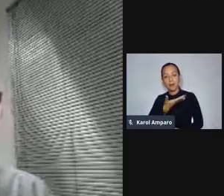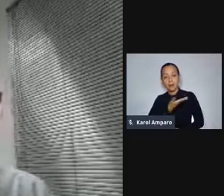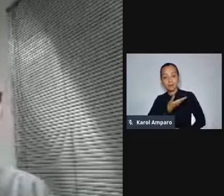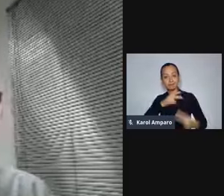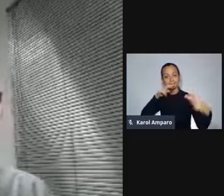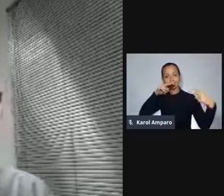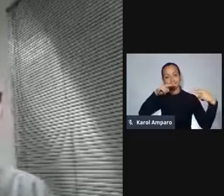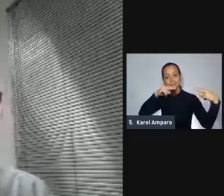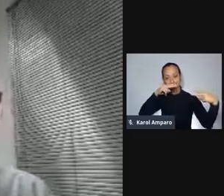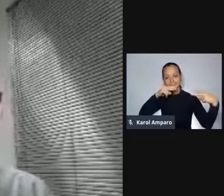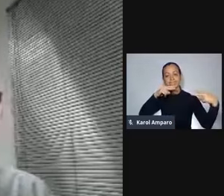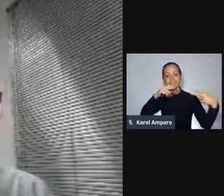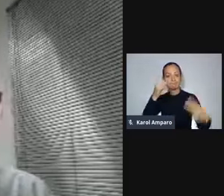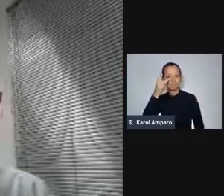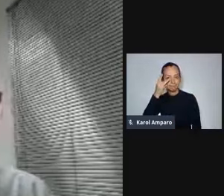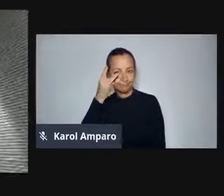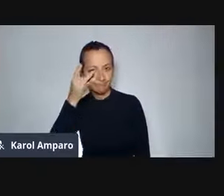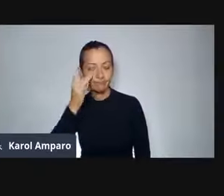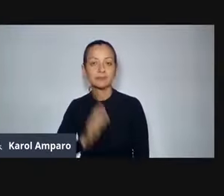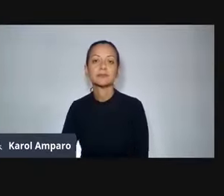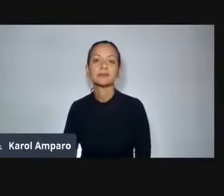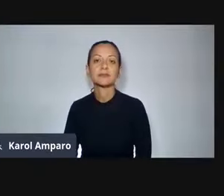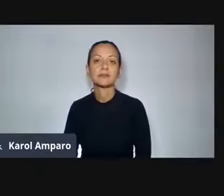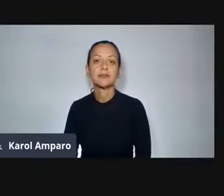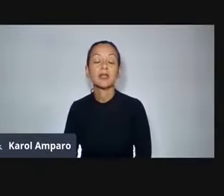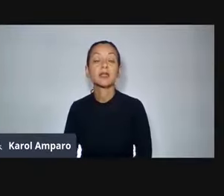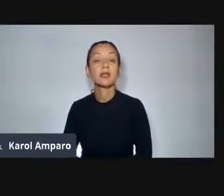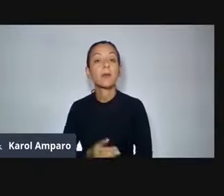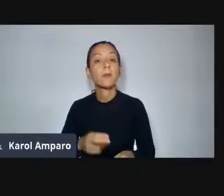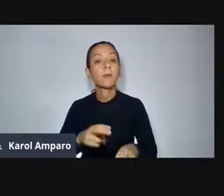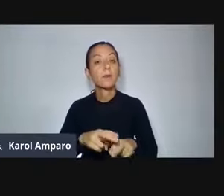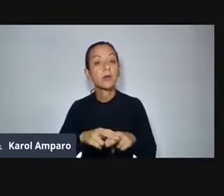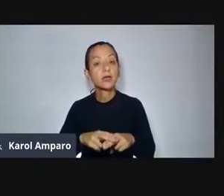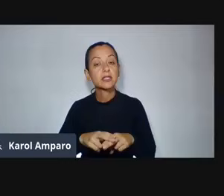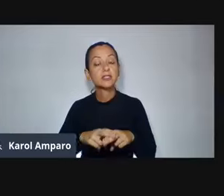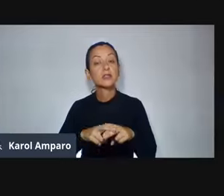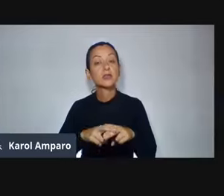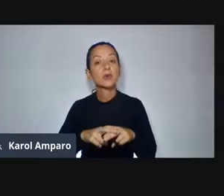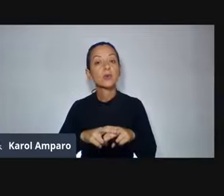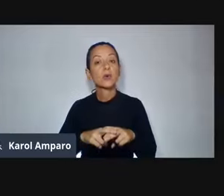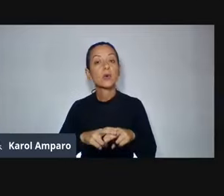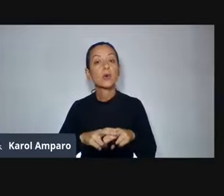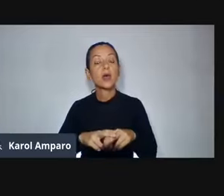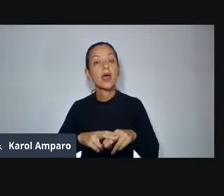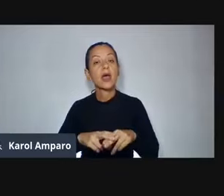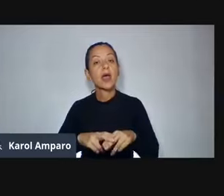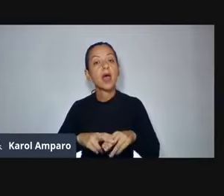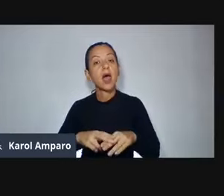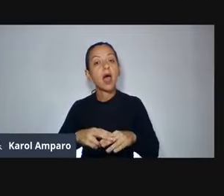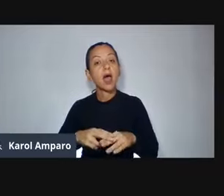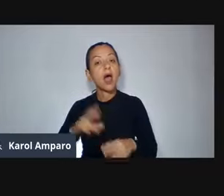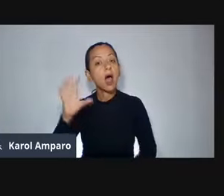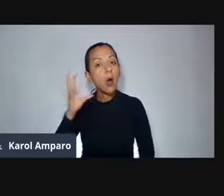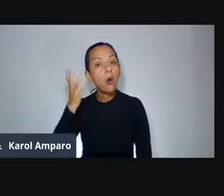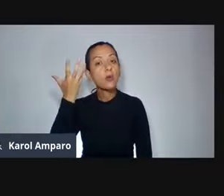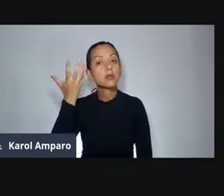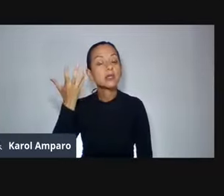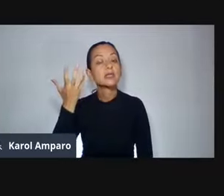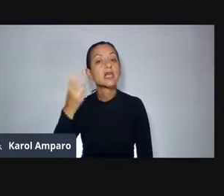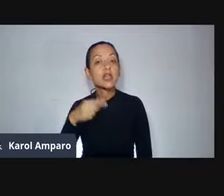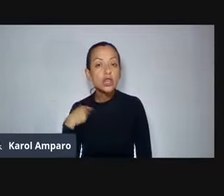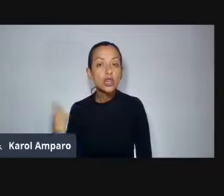isso vai ser evidenciado, né, filosoficamente falando, a partir do momento que nós todos, que trabalhamos com essa arte e cultura